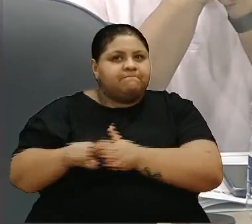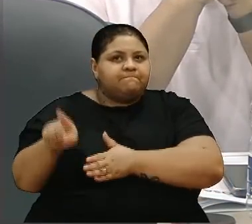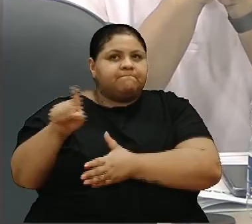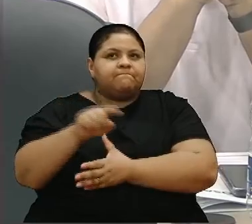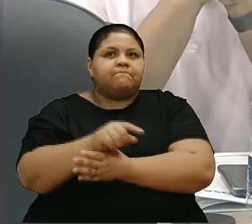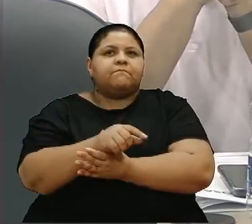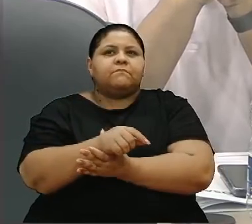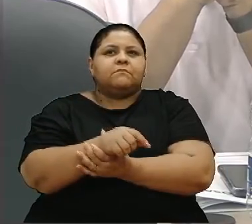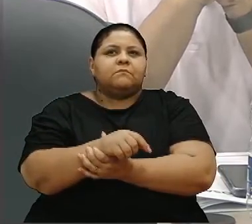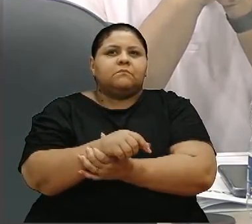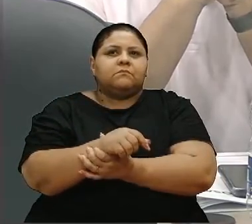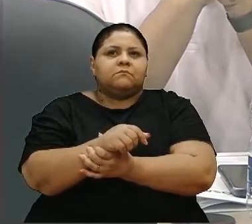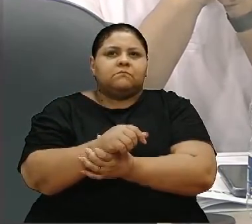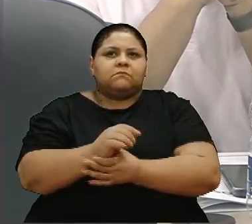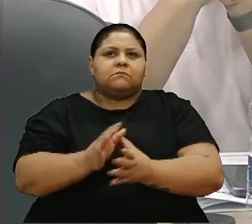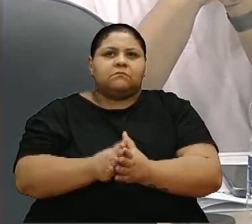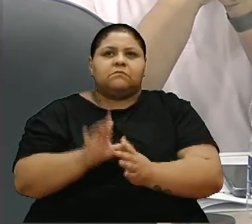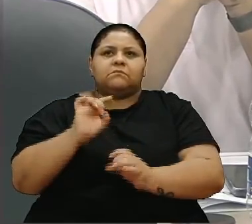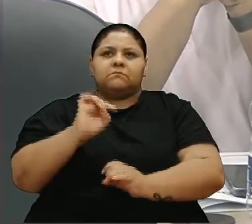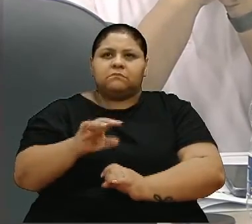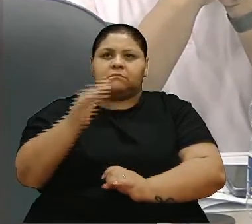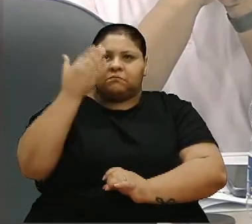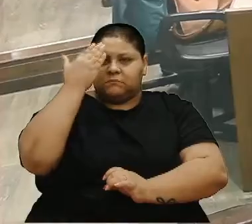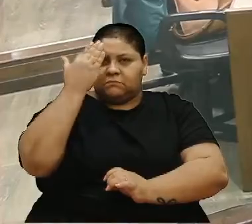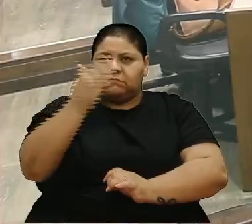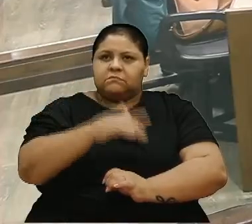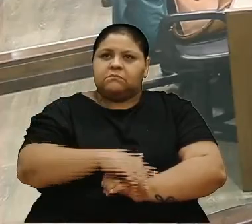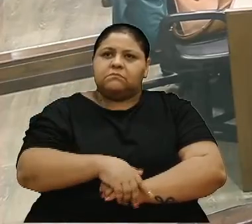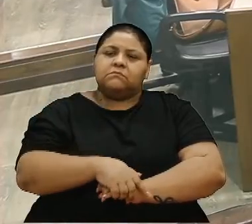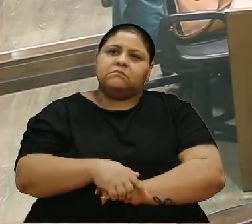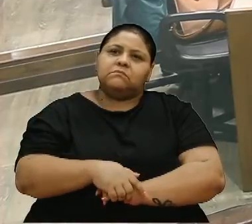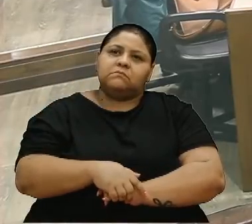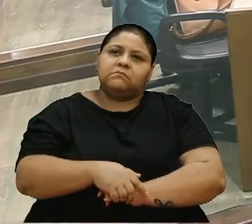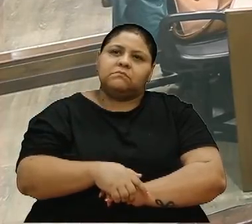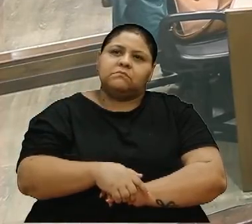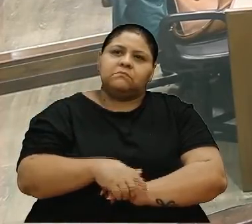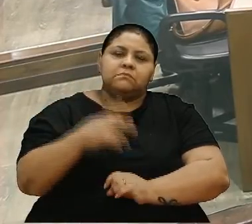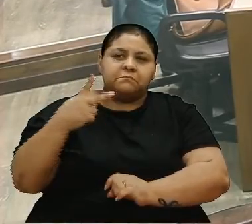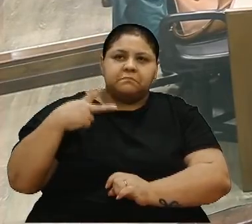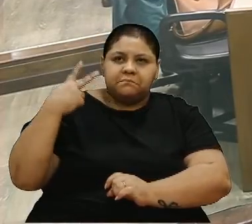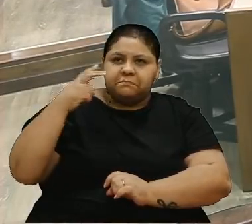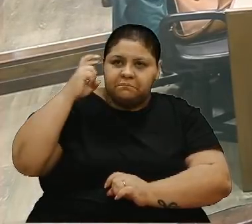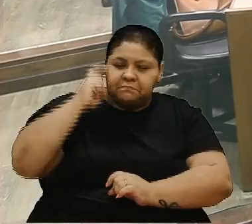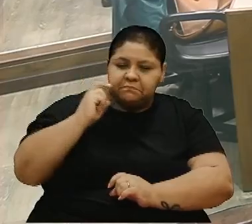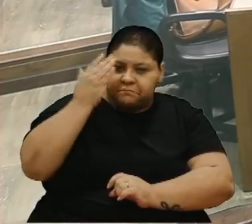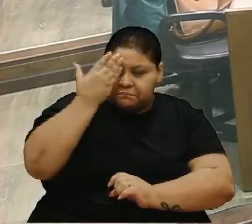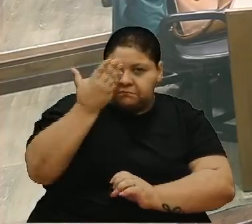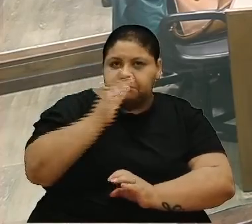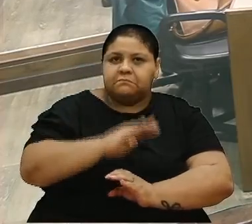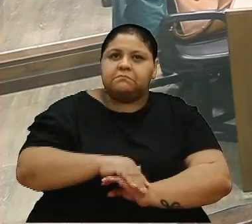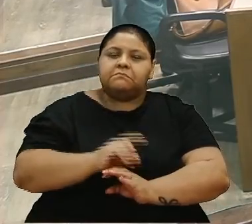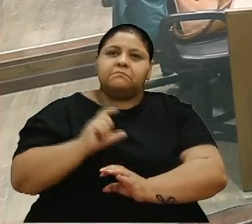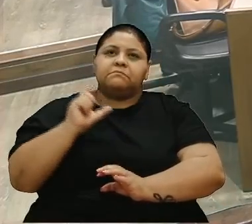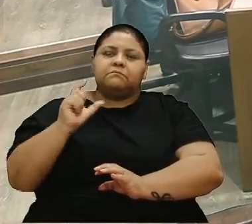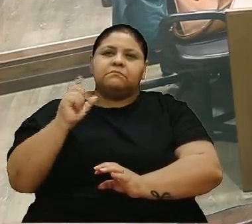palavra. E era isso, muito obrigado. Obrigado, vereador Daniel Santos. Com a palavra, vereador